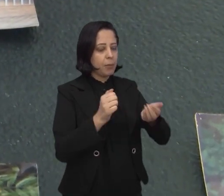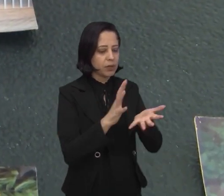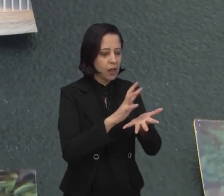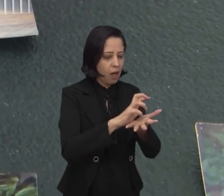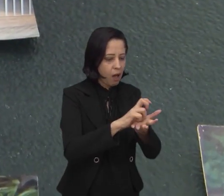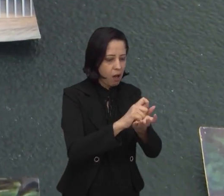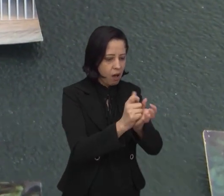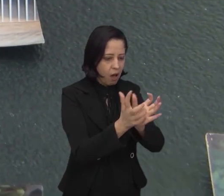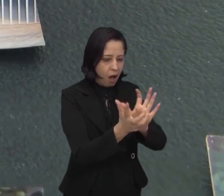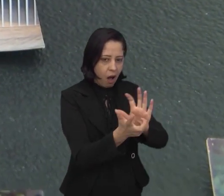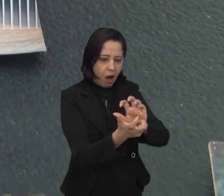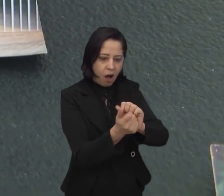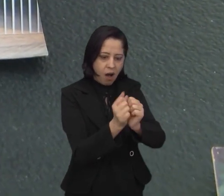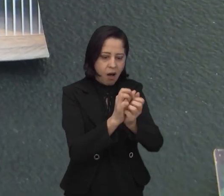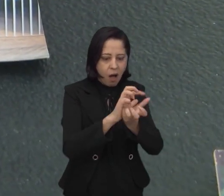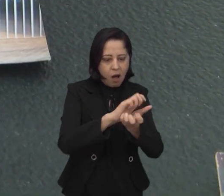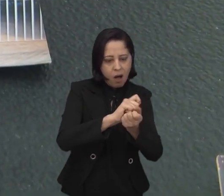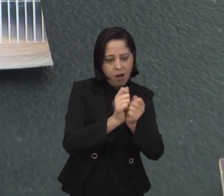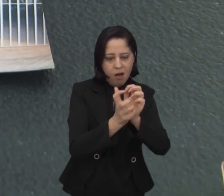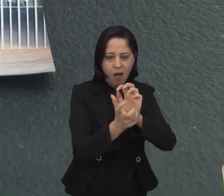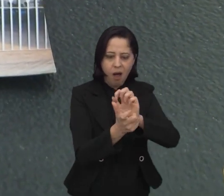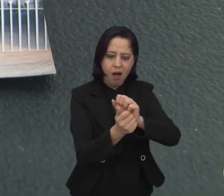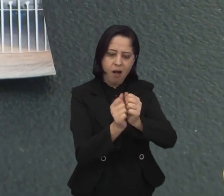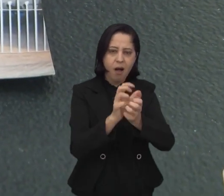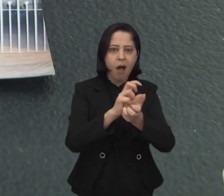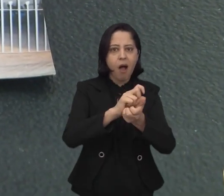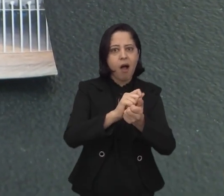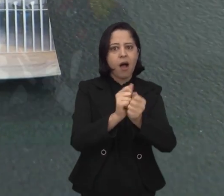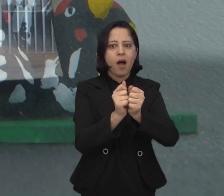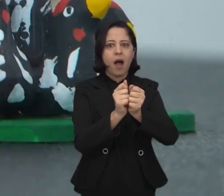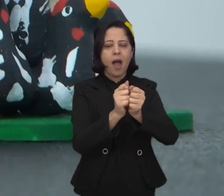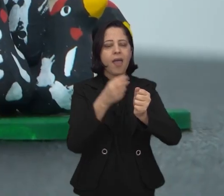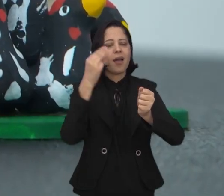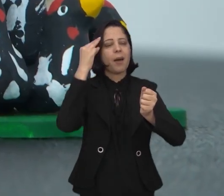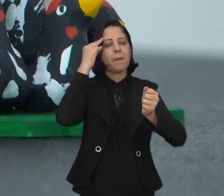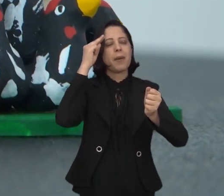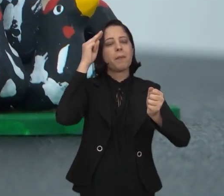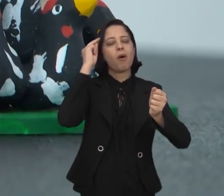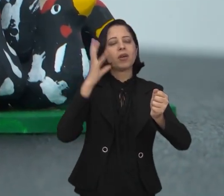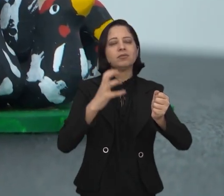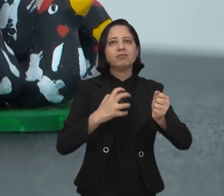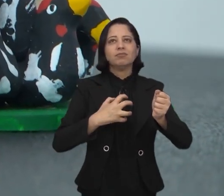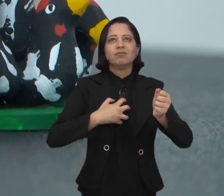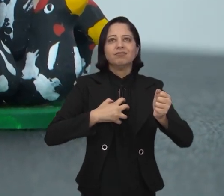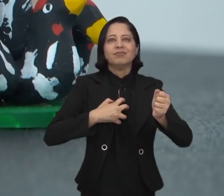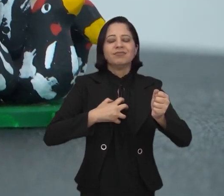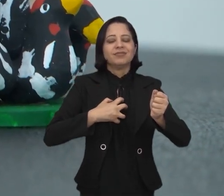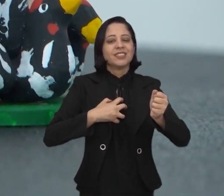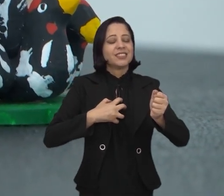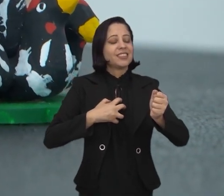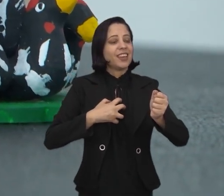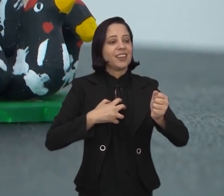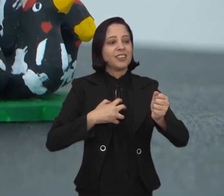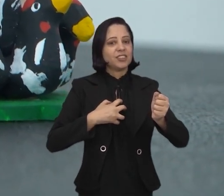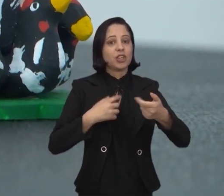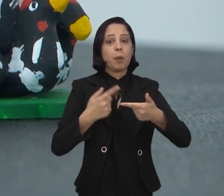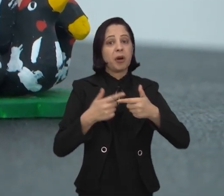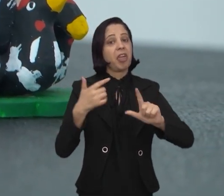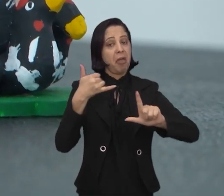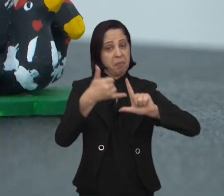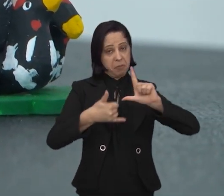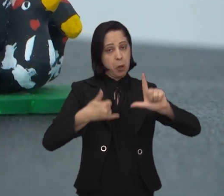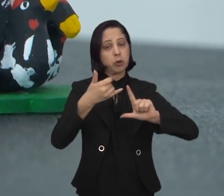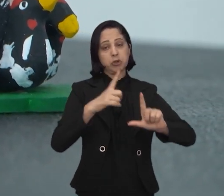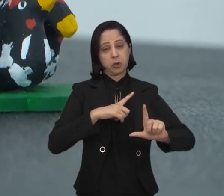ela começa a modelar, né, com incentivo da figureira, da orientadora cultural, tem uma memória afetiva, né, porque é muito